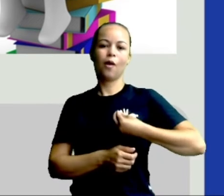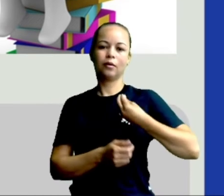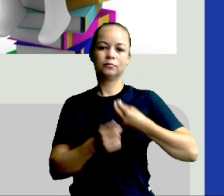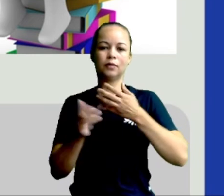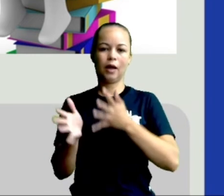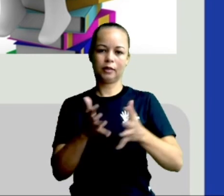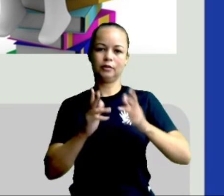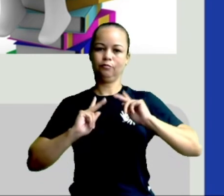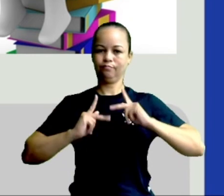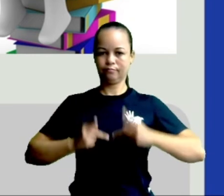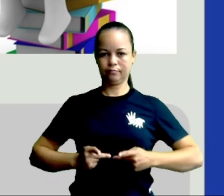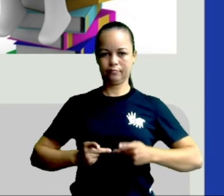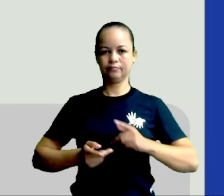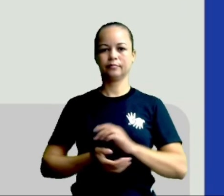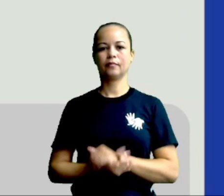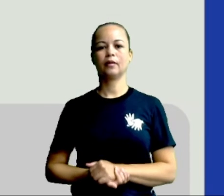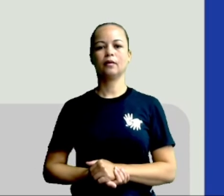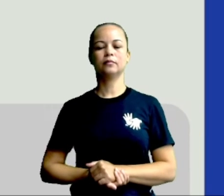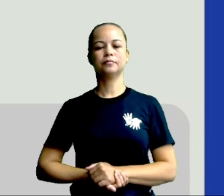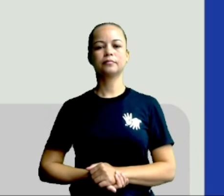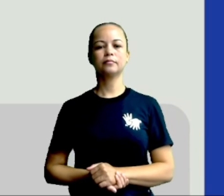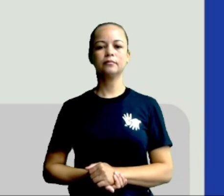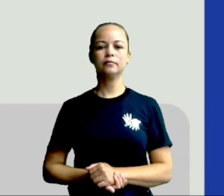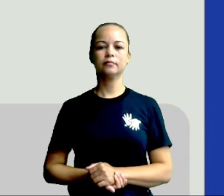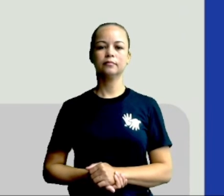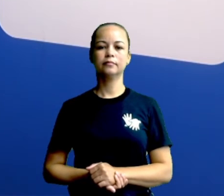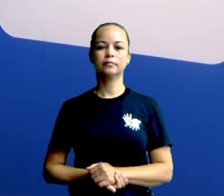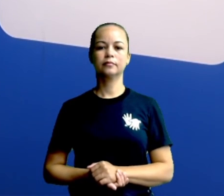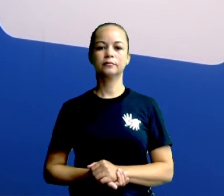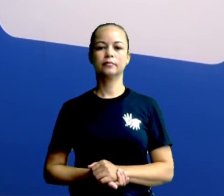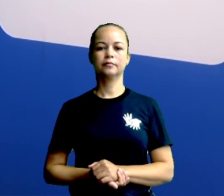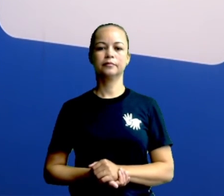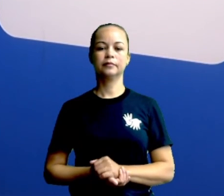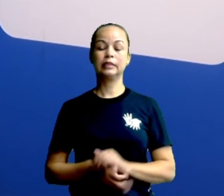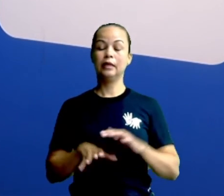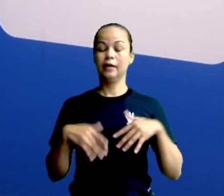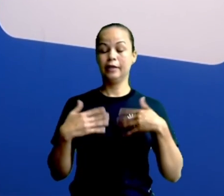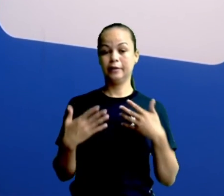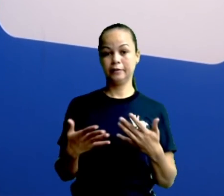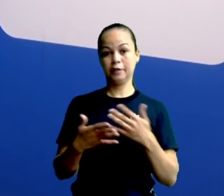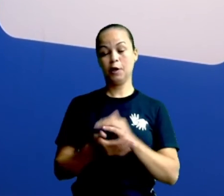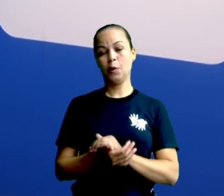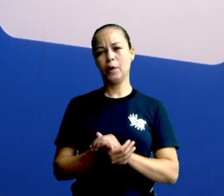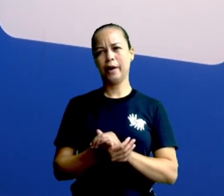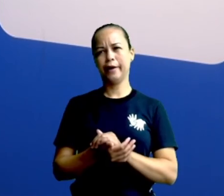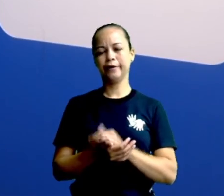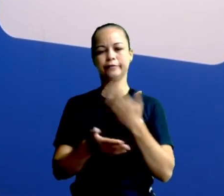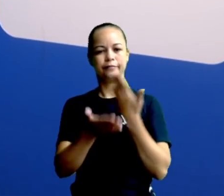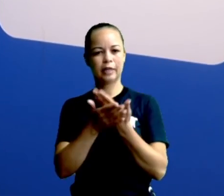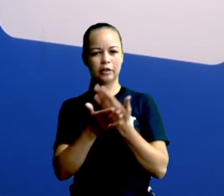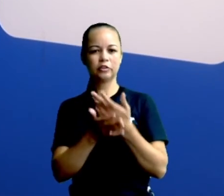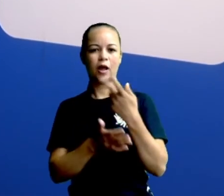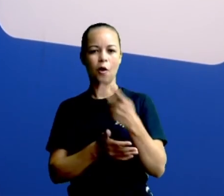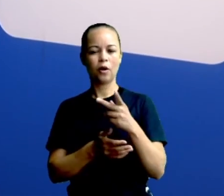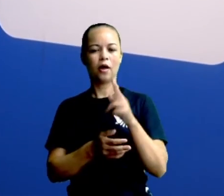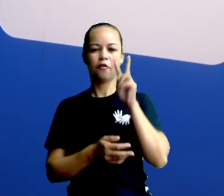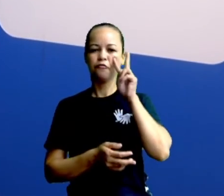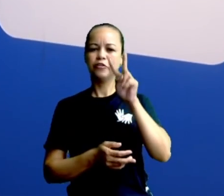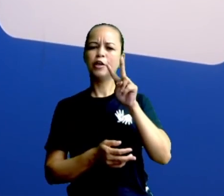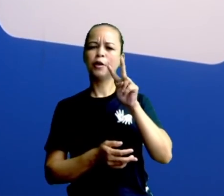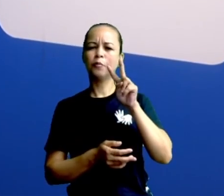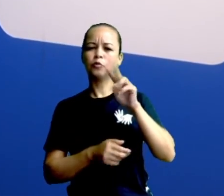dos seres humanos. Então, pessoal, nesta aula a gente pôde ver um pouquinho